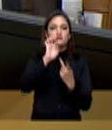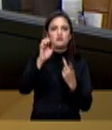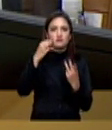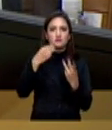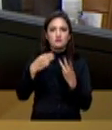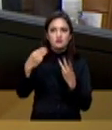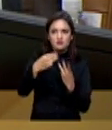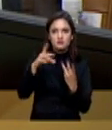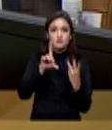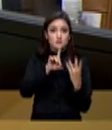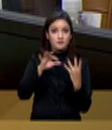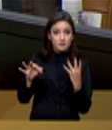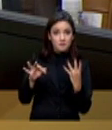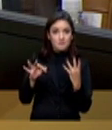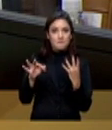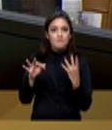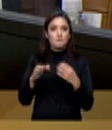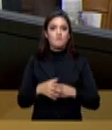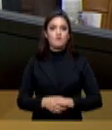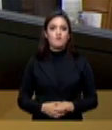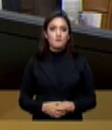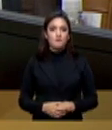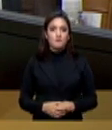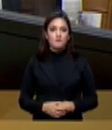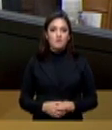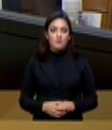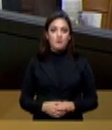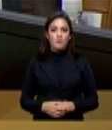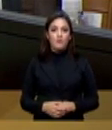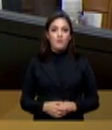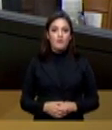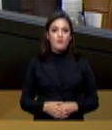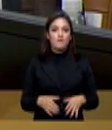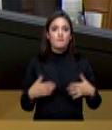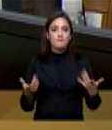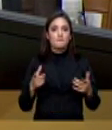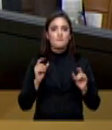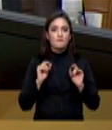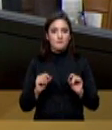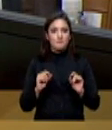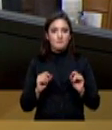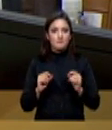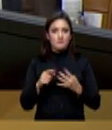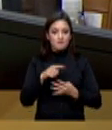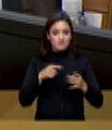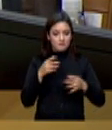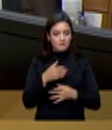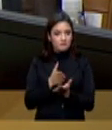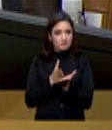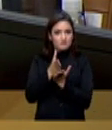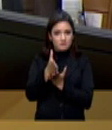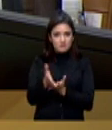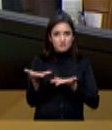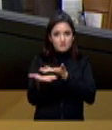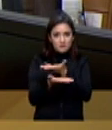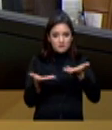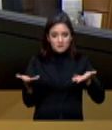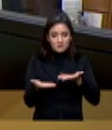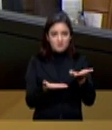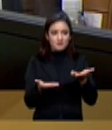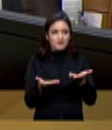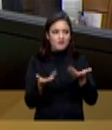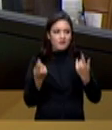Federal deve essa lealdade Federativa e condicional deve ser ponto de partida